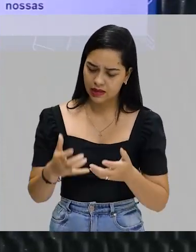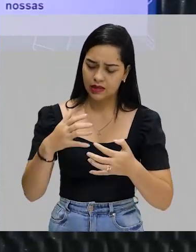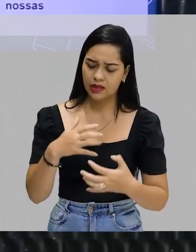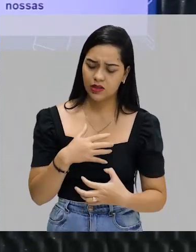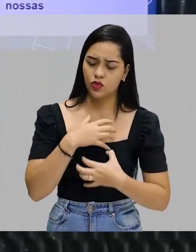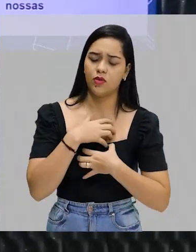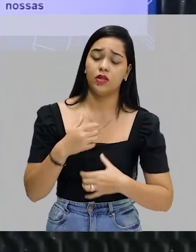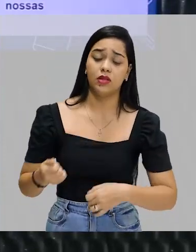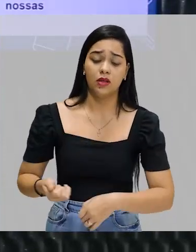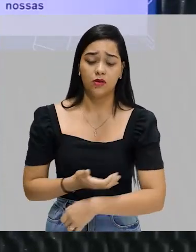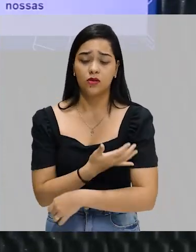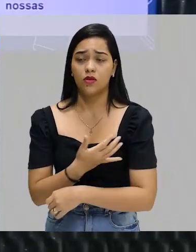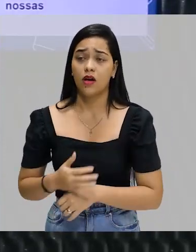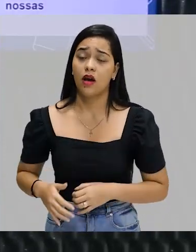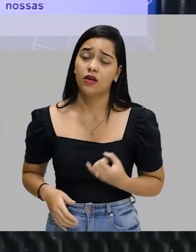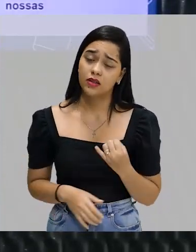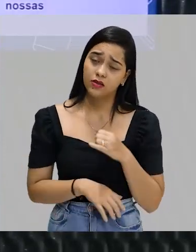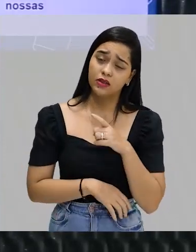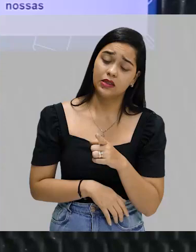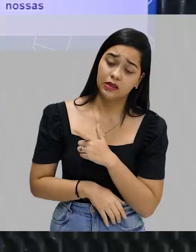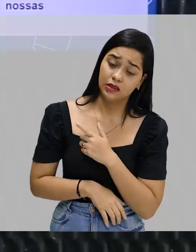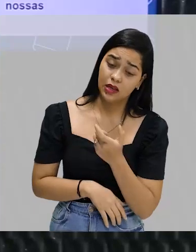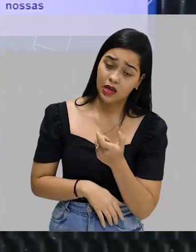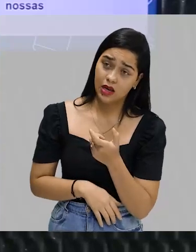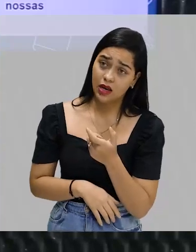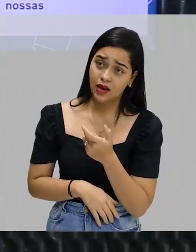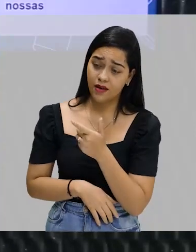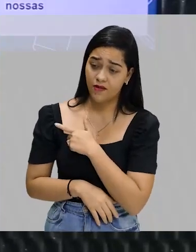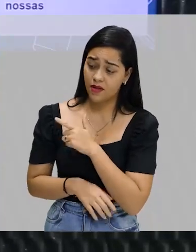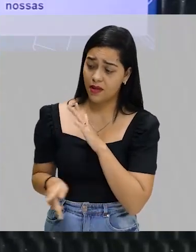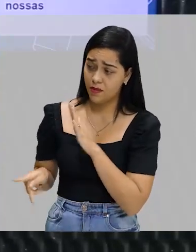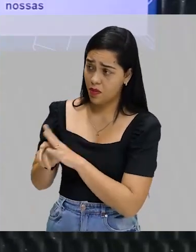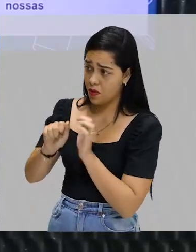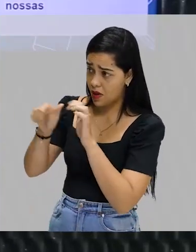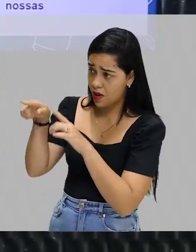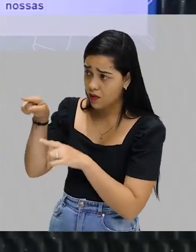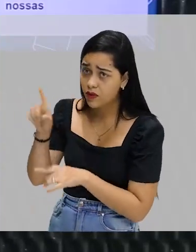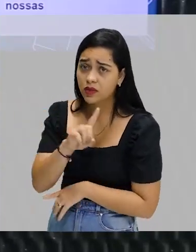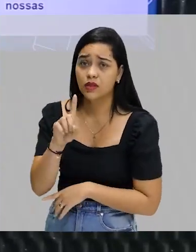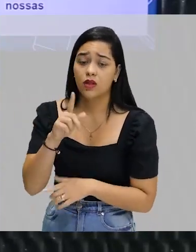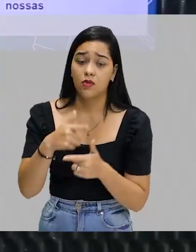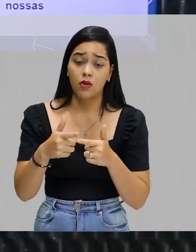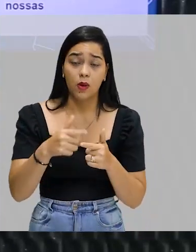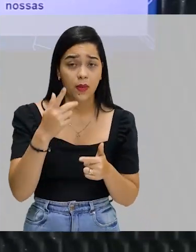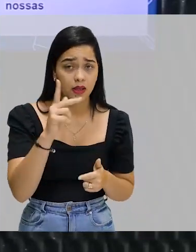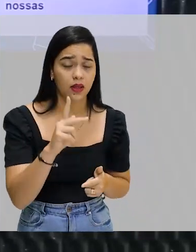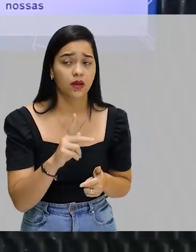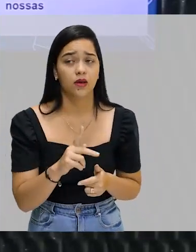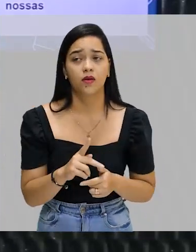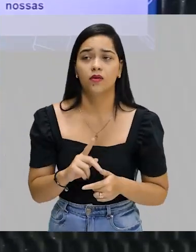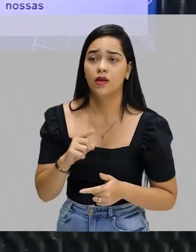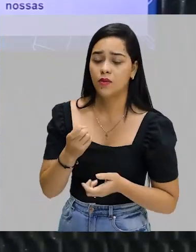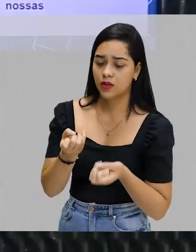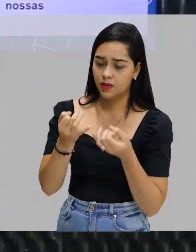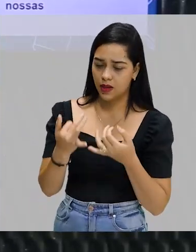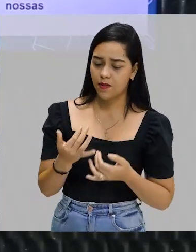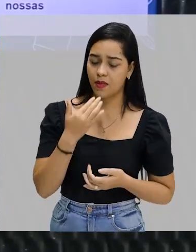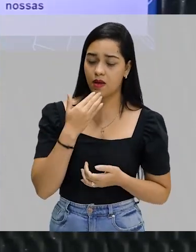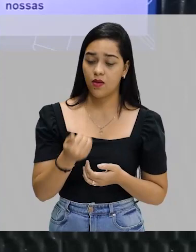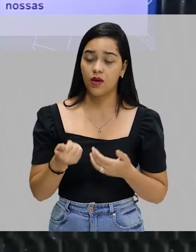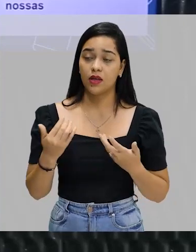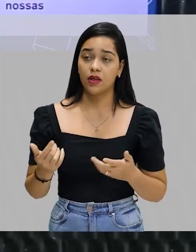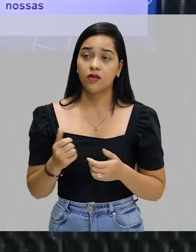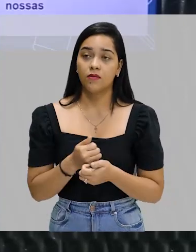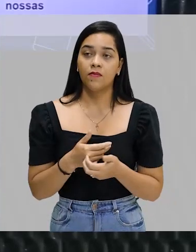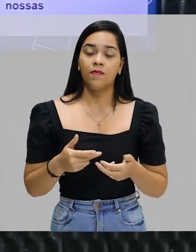sentimentos e emoções. Agora, se você acha feio, o problema não é da obra, o problema é com você. A gente vai falar sobre isso mais à frente. Então, essas obras